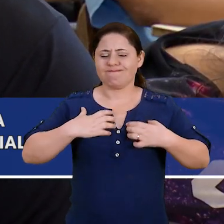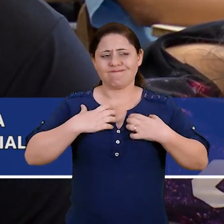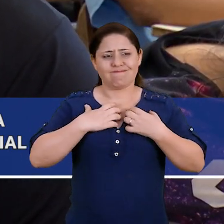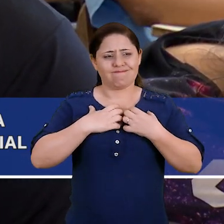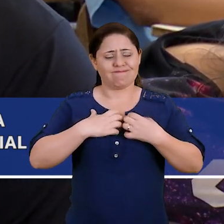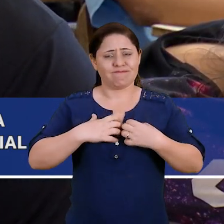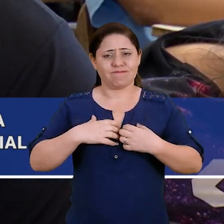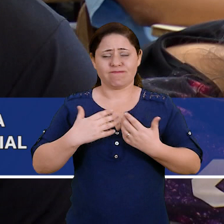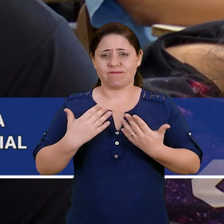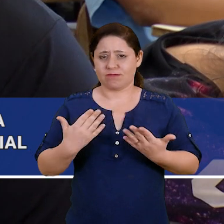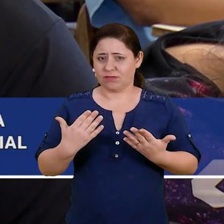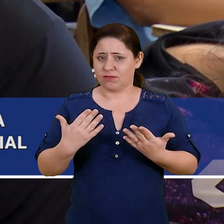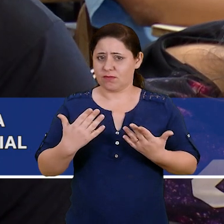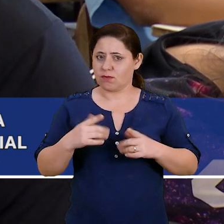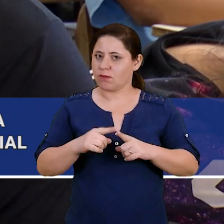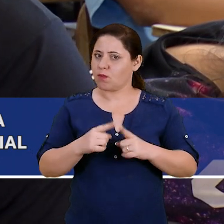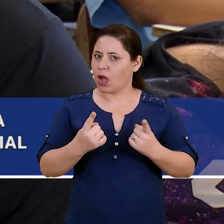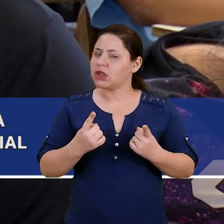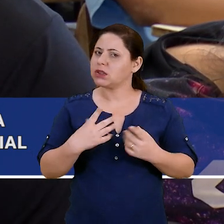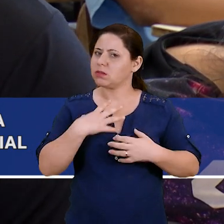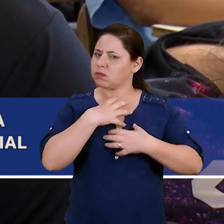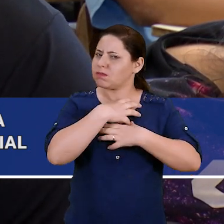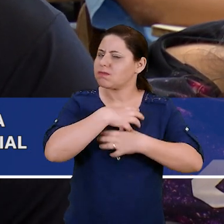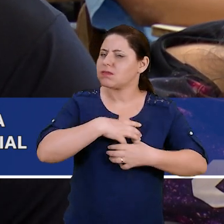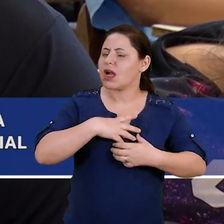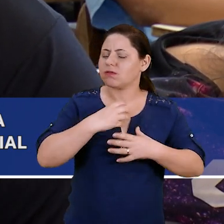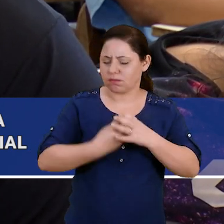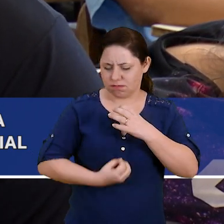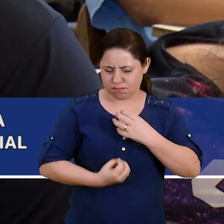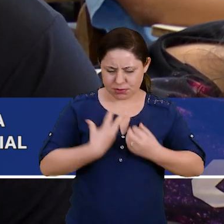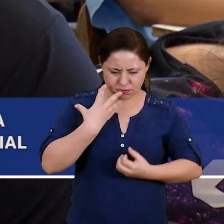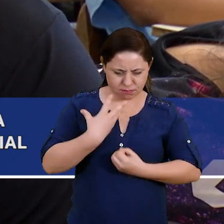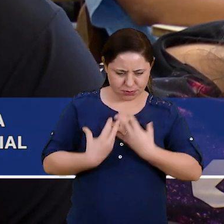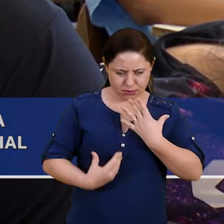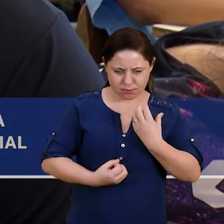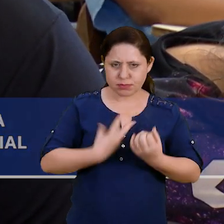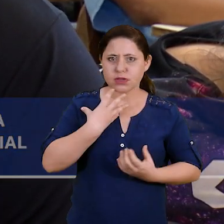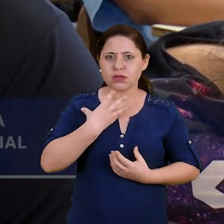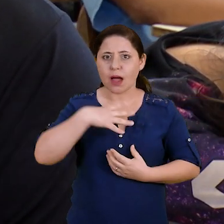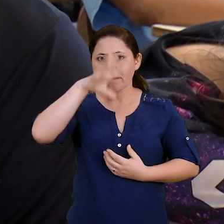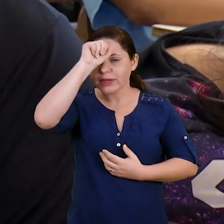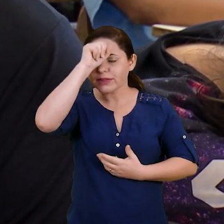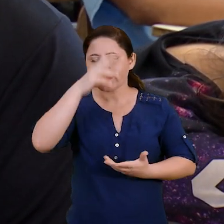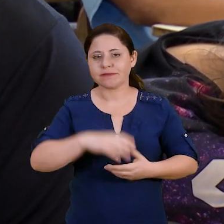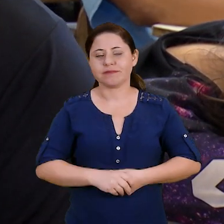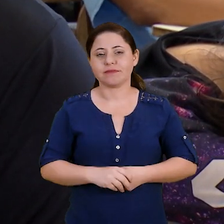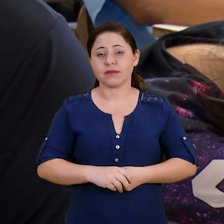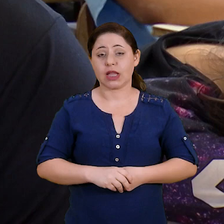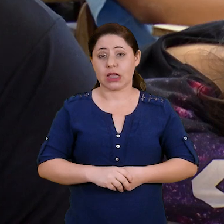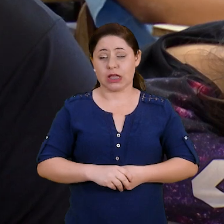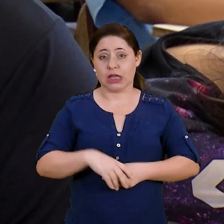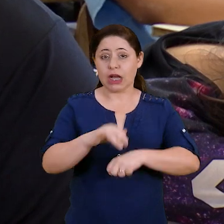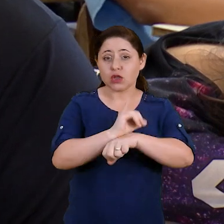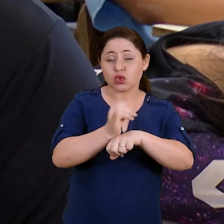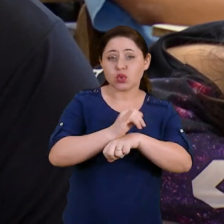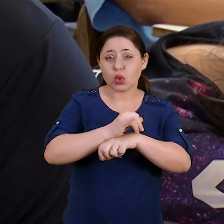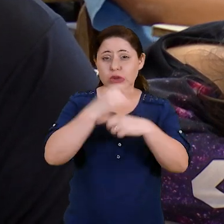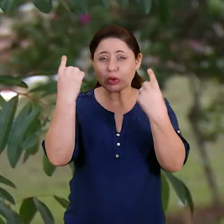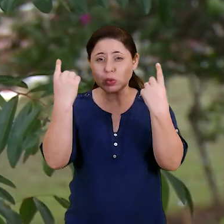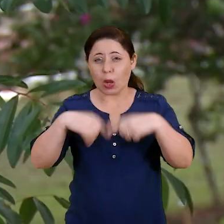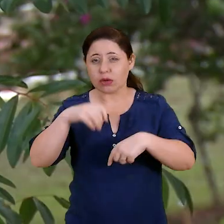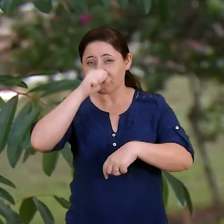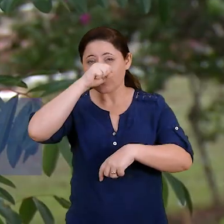isso gera um desconforto, não é? Isso gera um desconforto, mas o desconforto é o que produz a